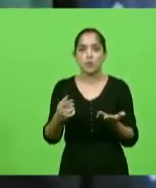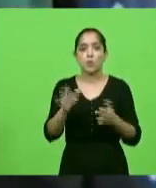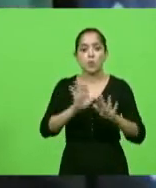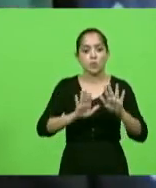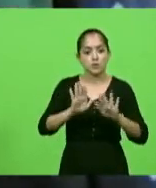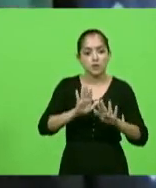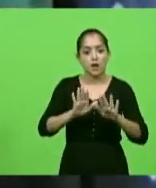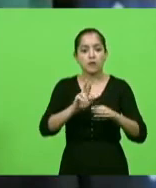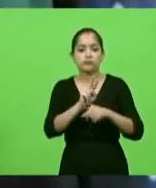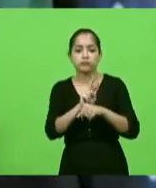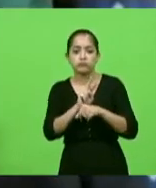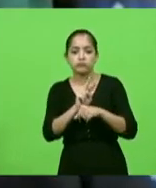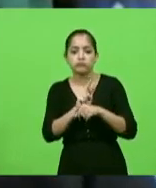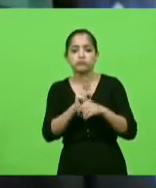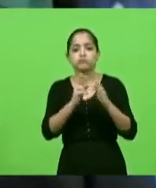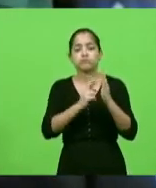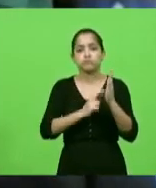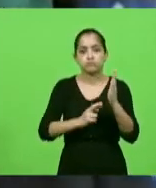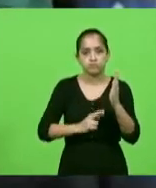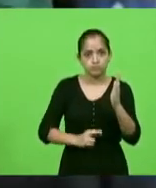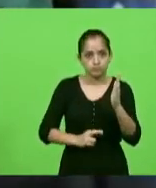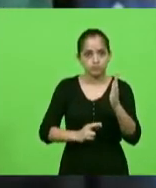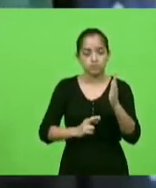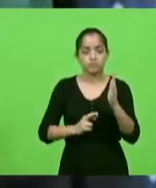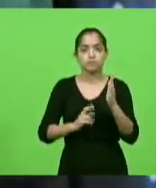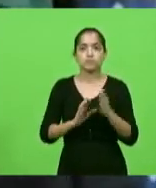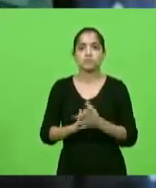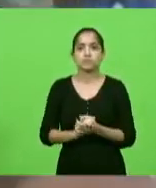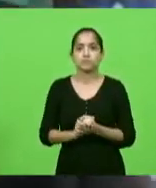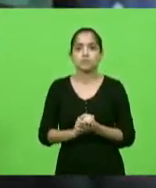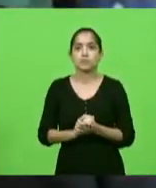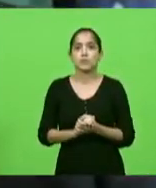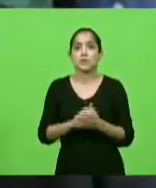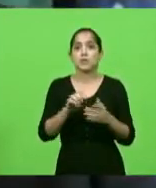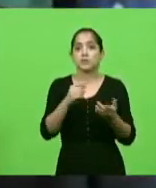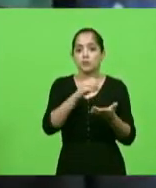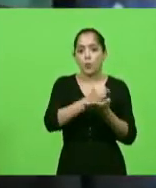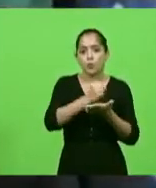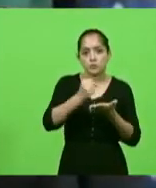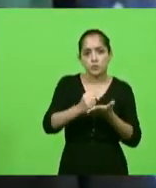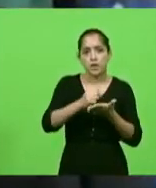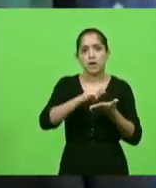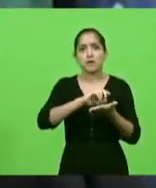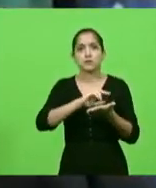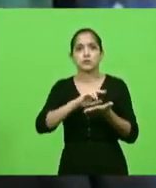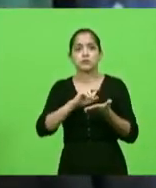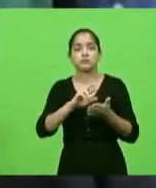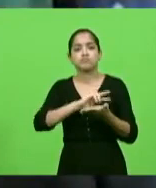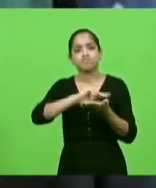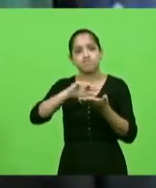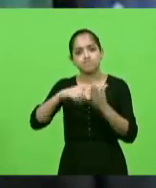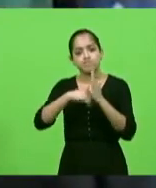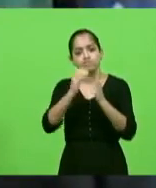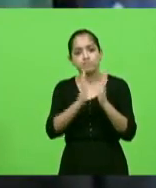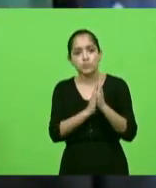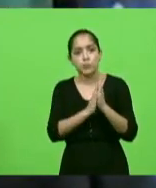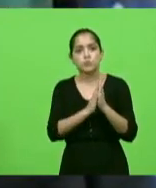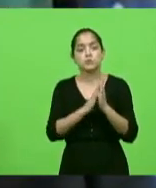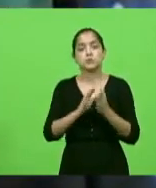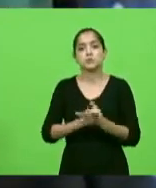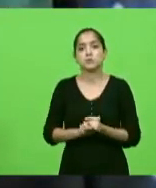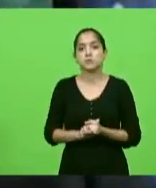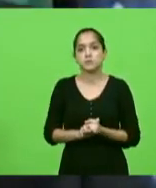o cuidado com a leitura Oi e a redação de grau de imposição de deveres luvas e